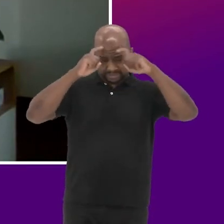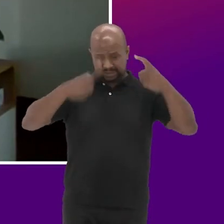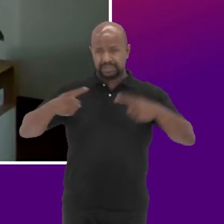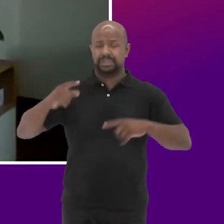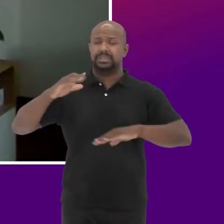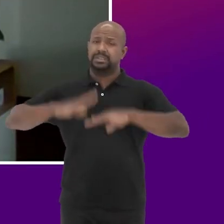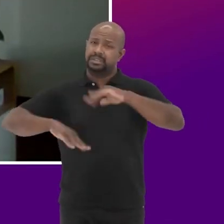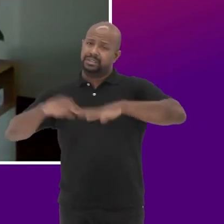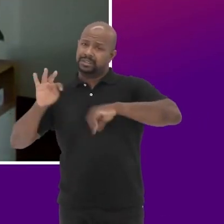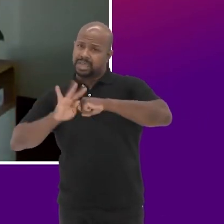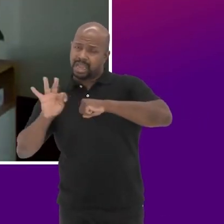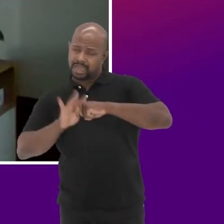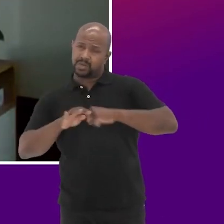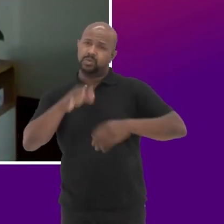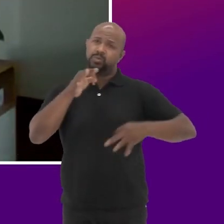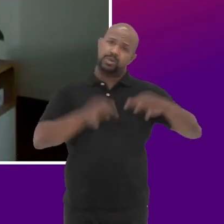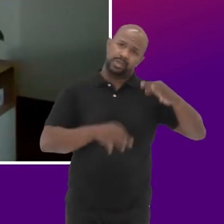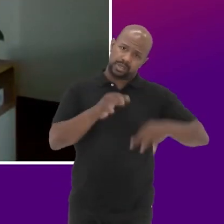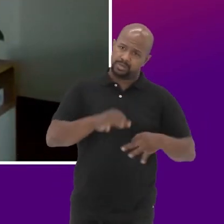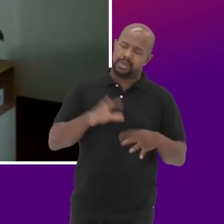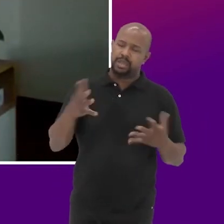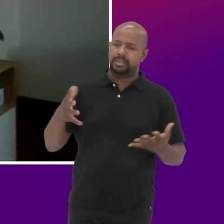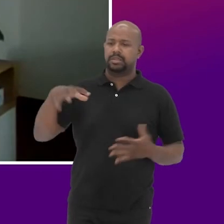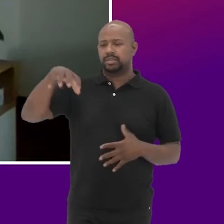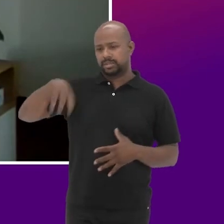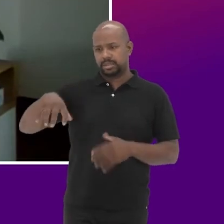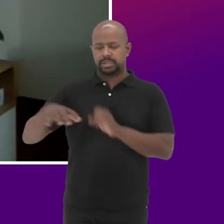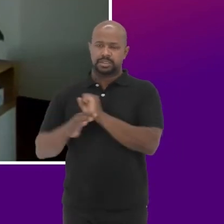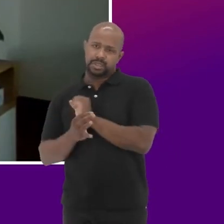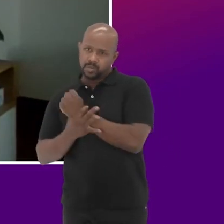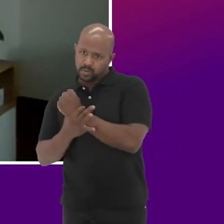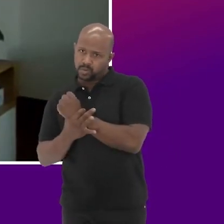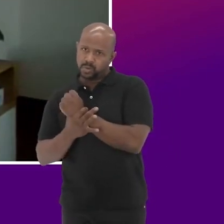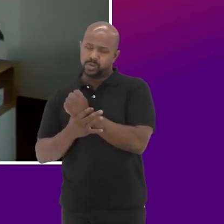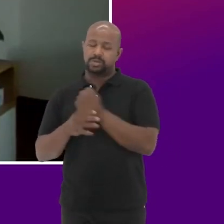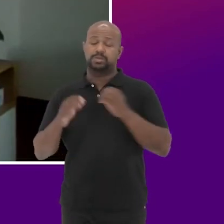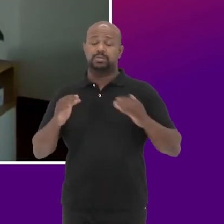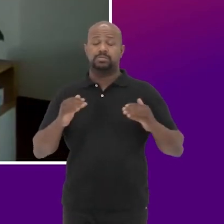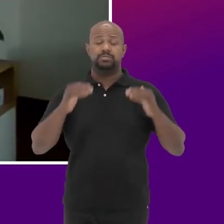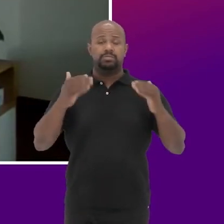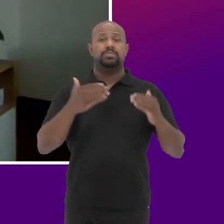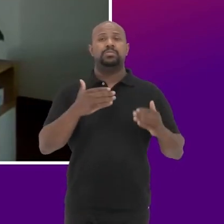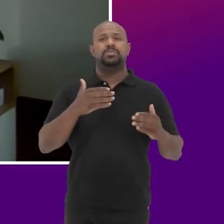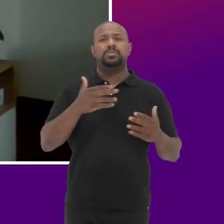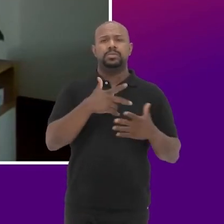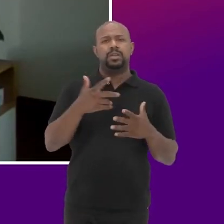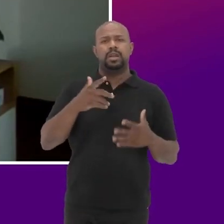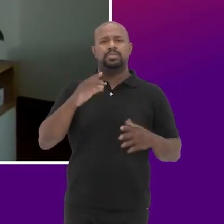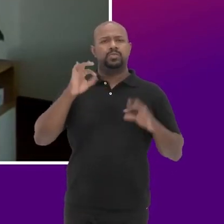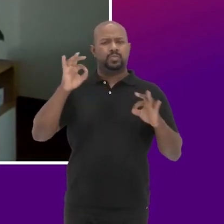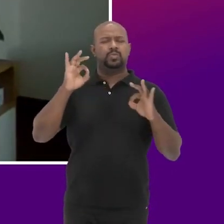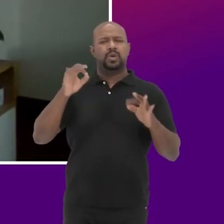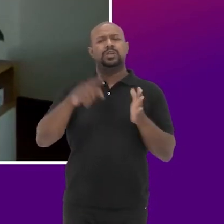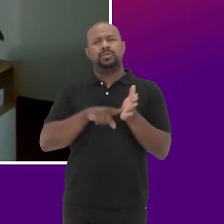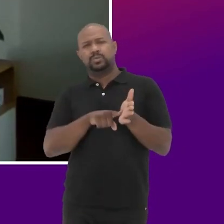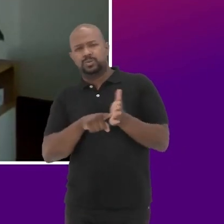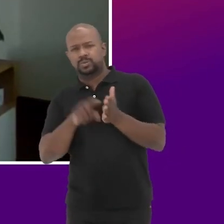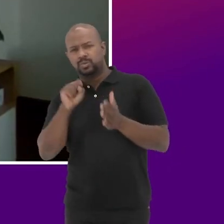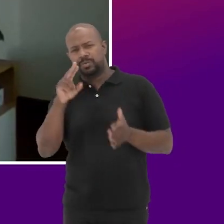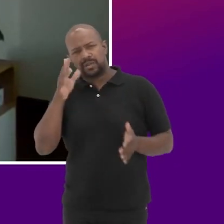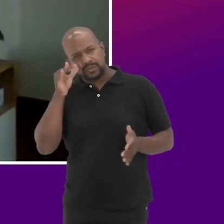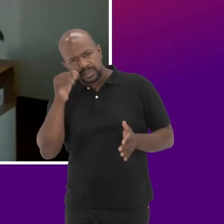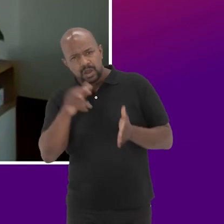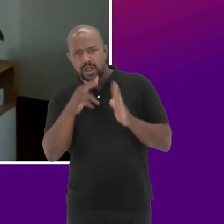discussões técnico-jurídicas entre o setor de seguros, as autoridades de regulamentação e